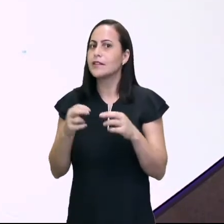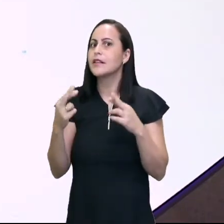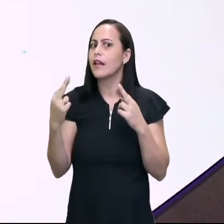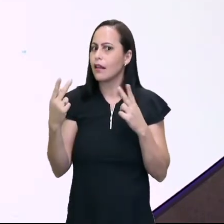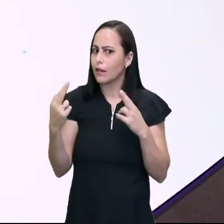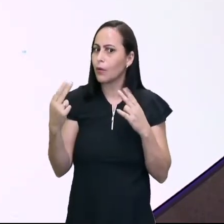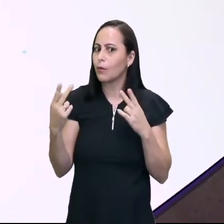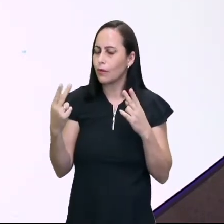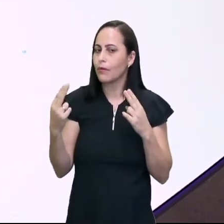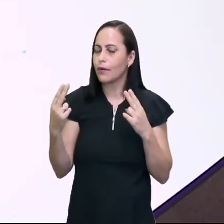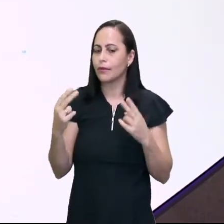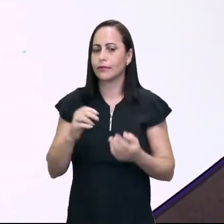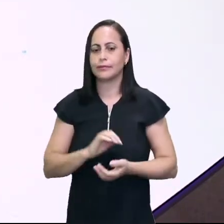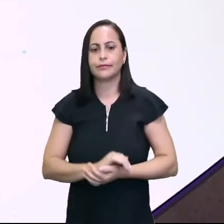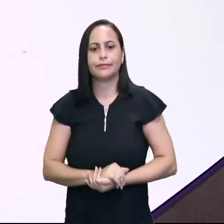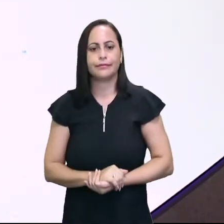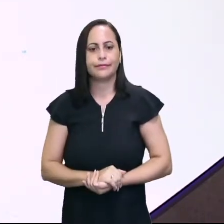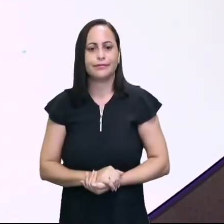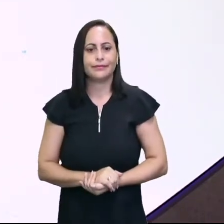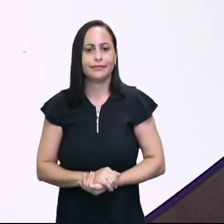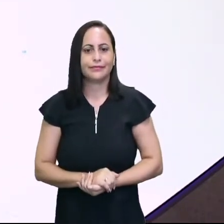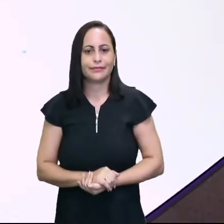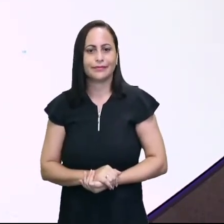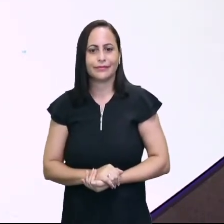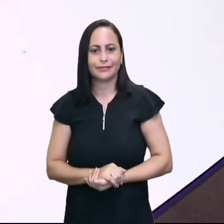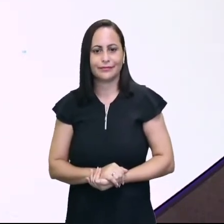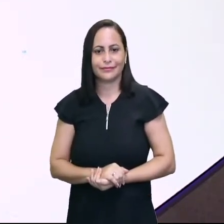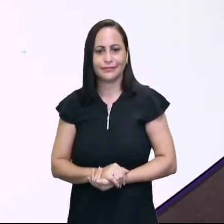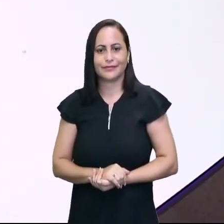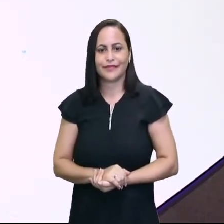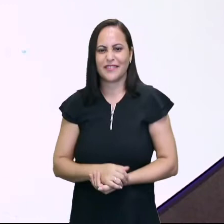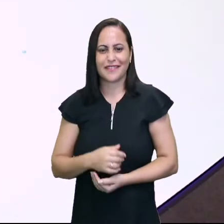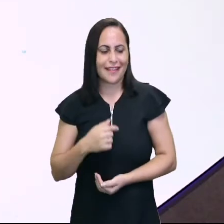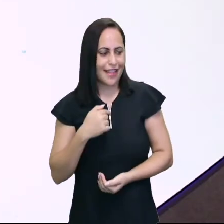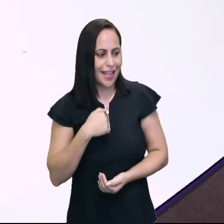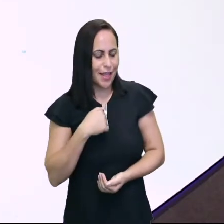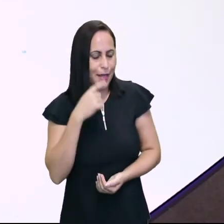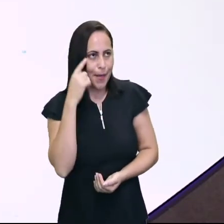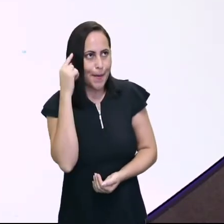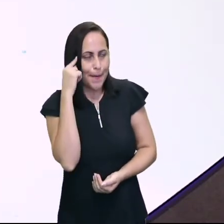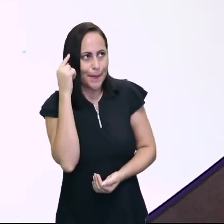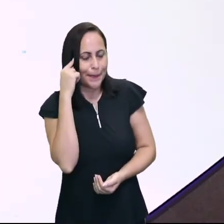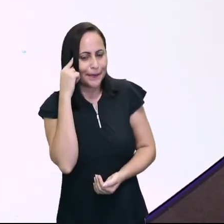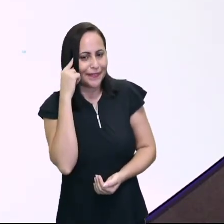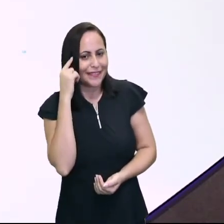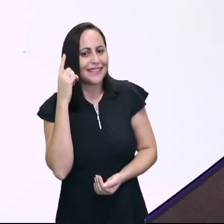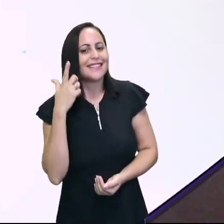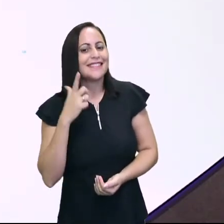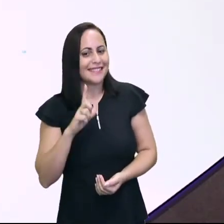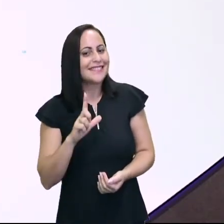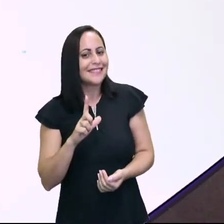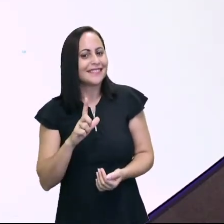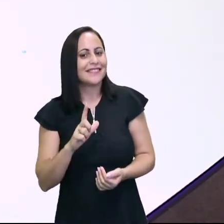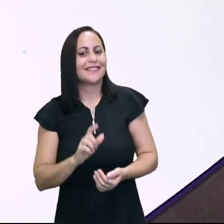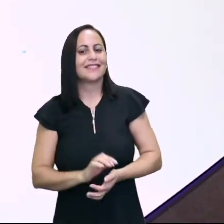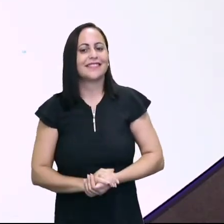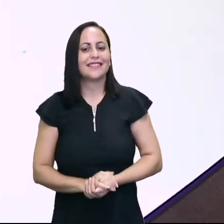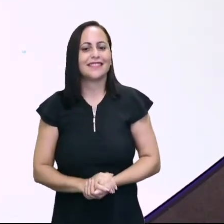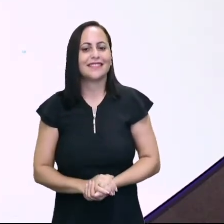mesmo jeito. Olha. Será? Eu acho que eu vou conseguir. Ah, tá acertando.